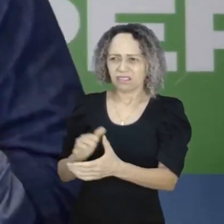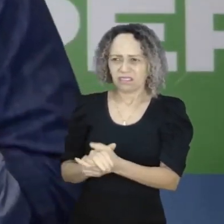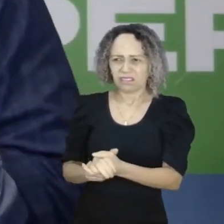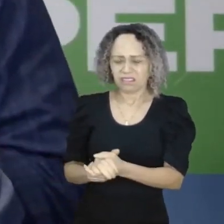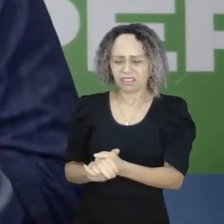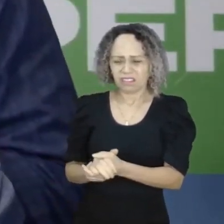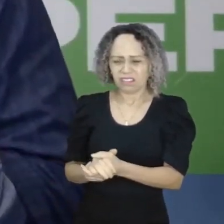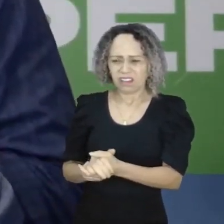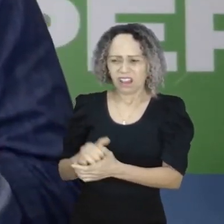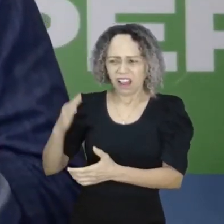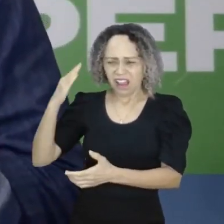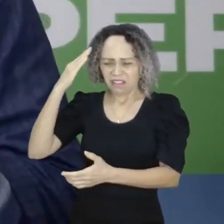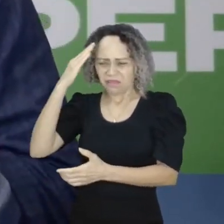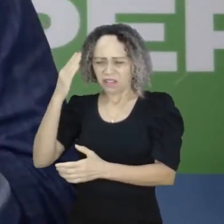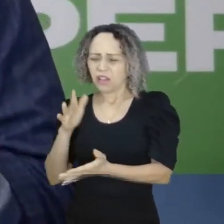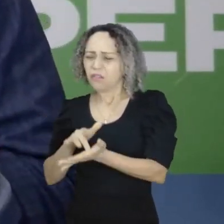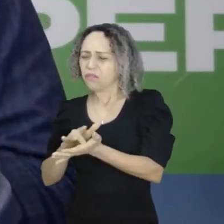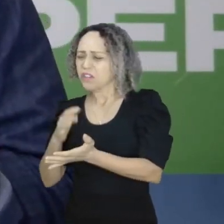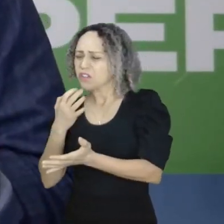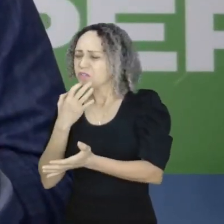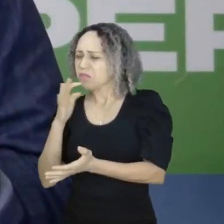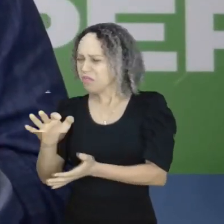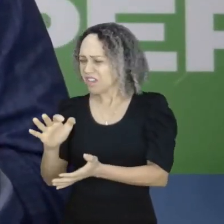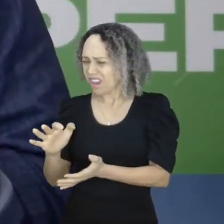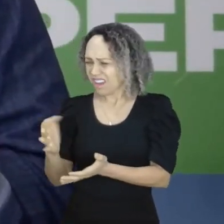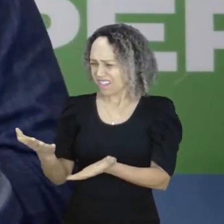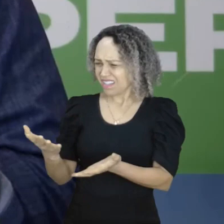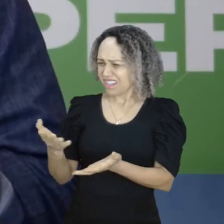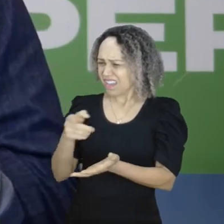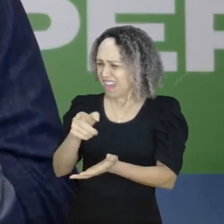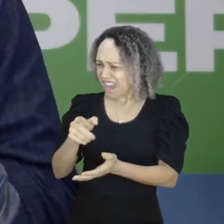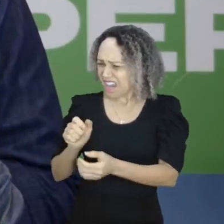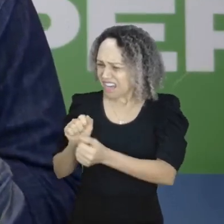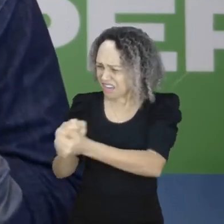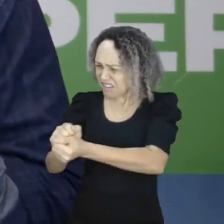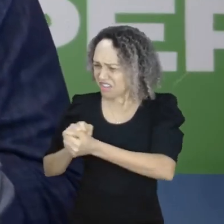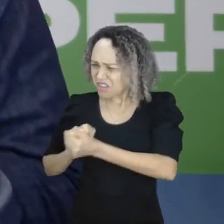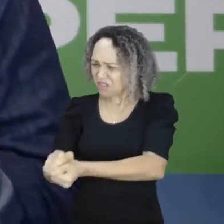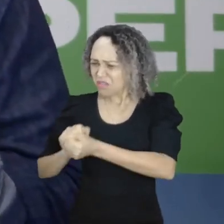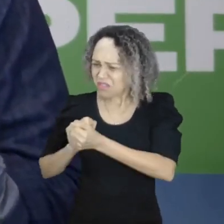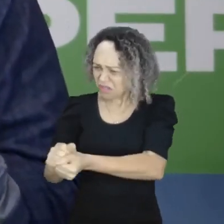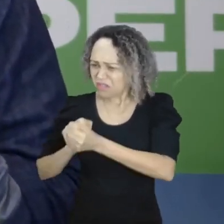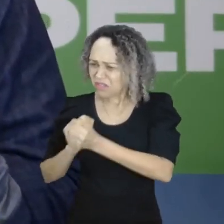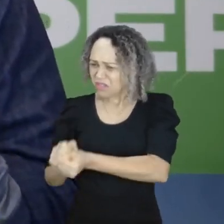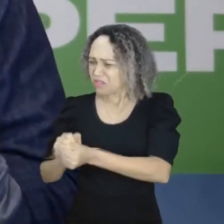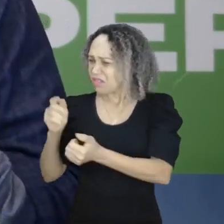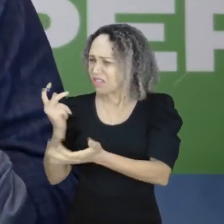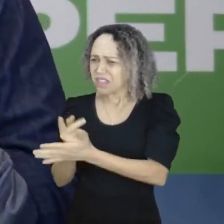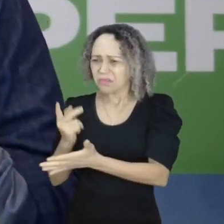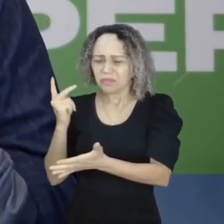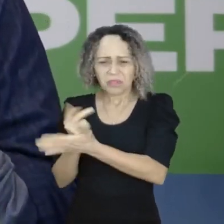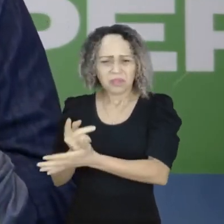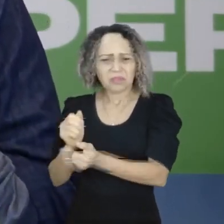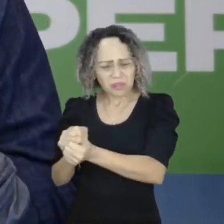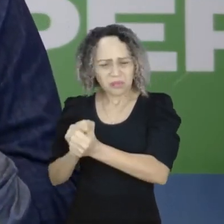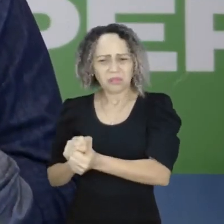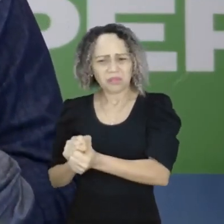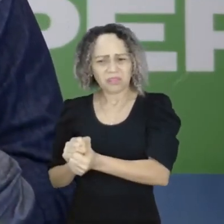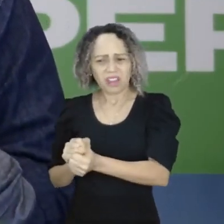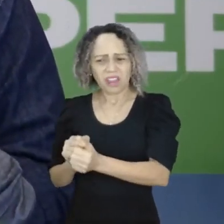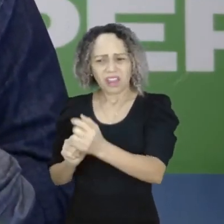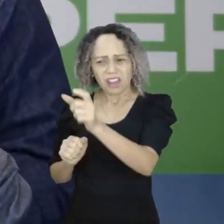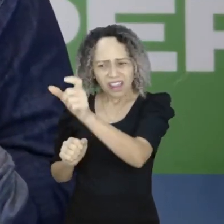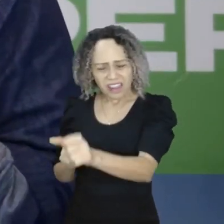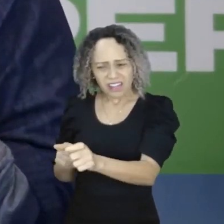de bandido, um cara que é um aliado dele. Foi aliado dele, inclusive, no debate que nós fizemos, sabe, na